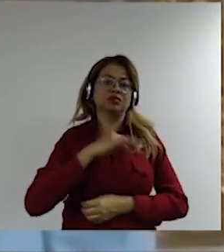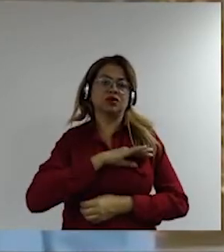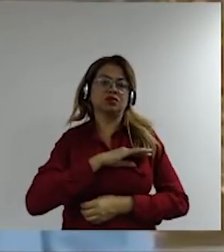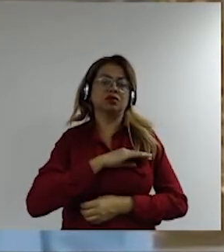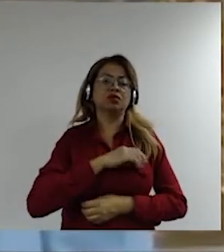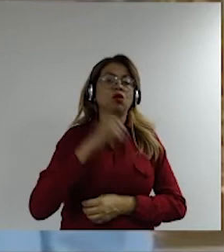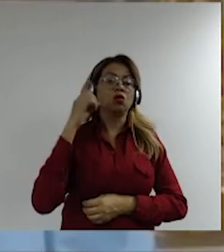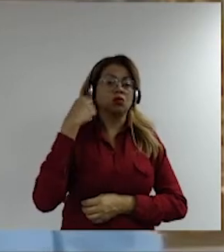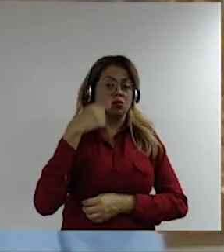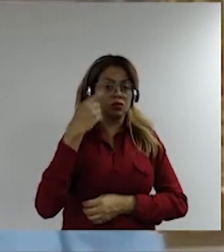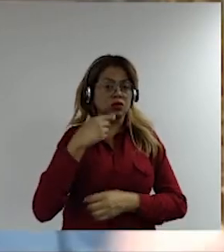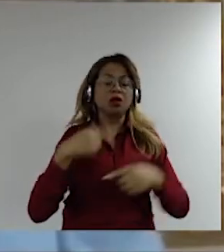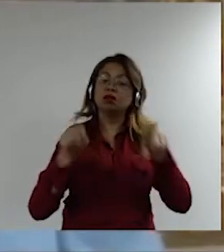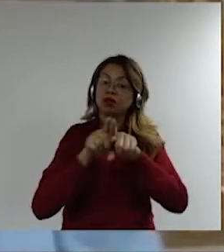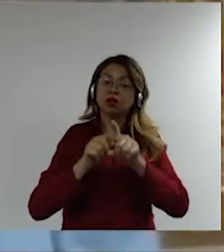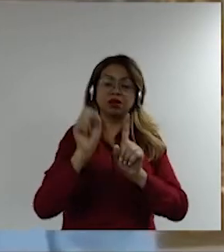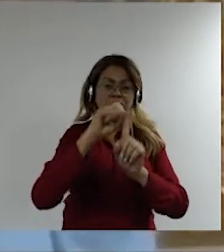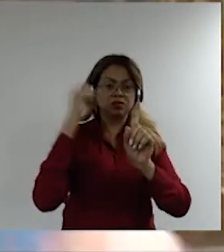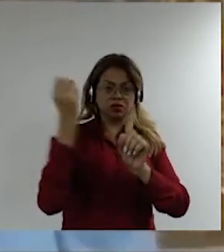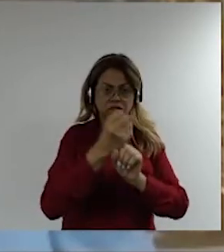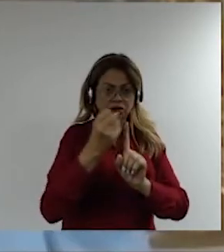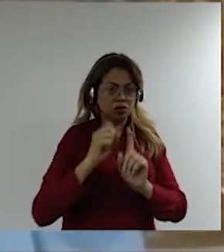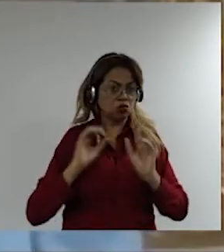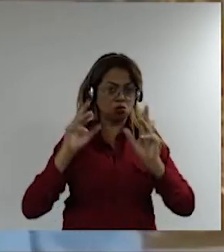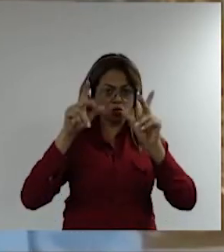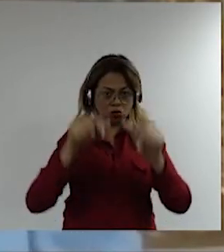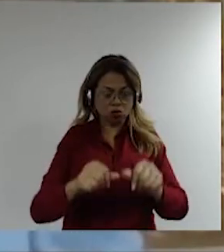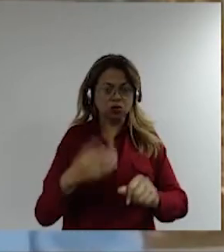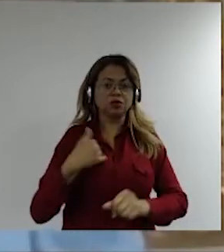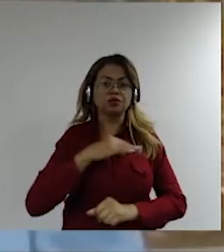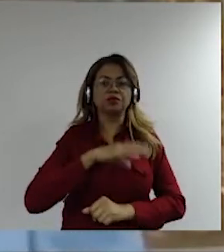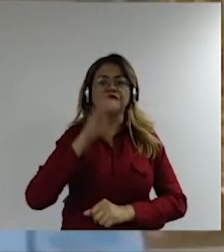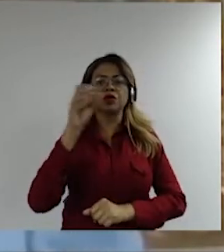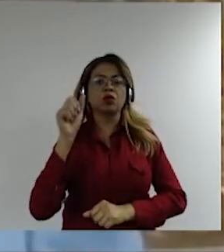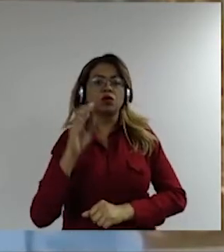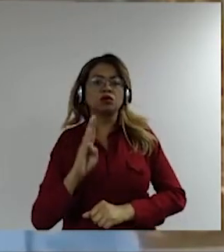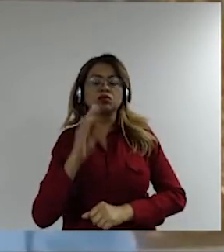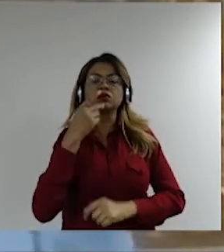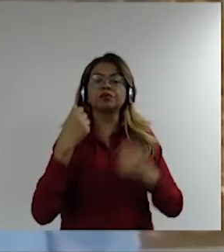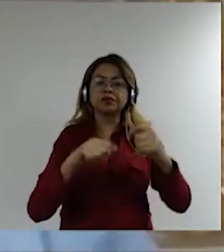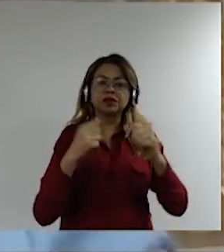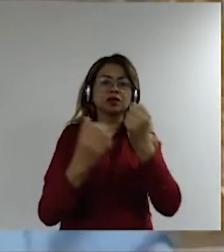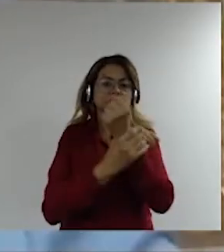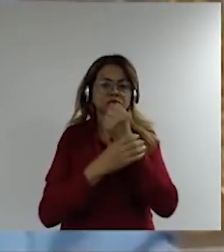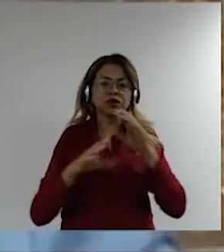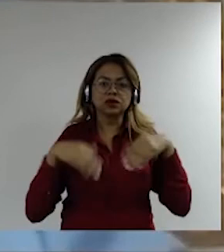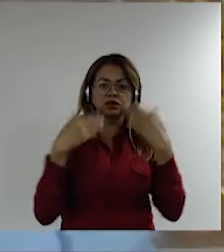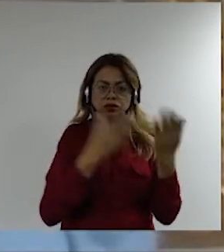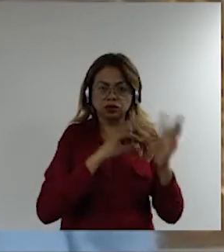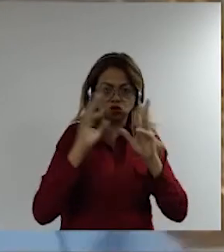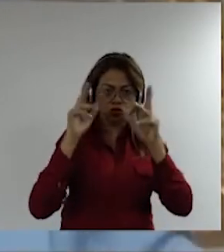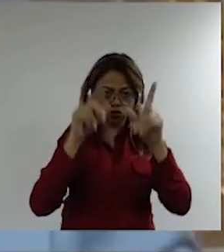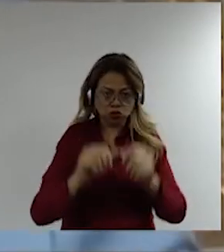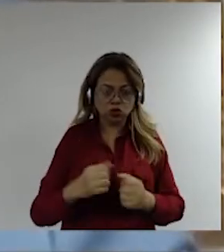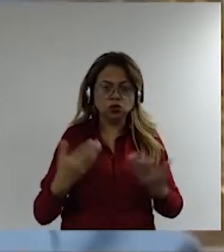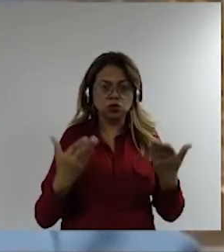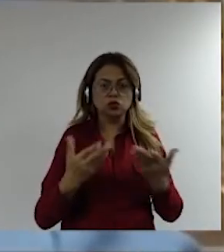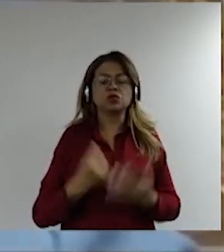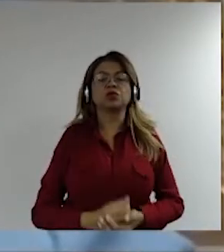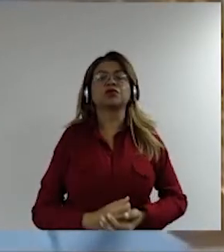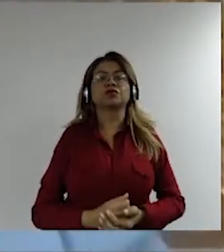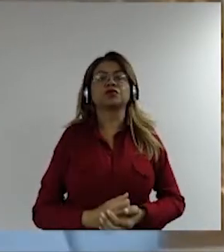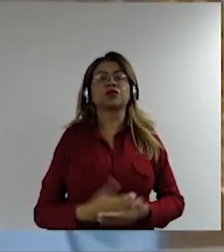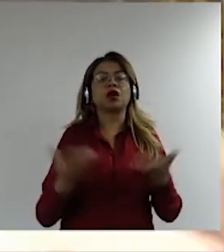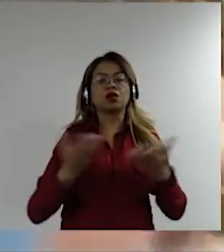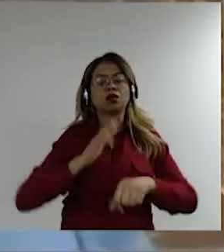direito e repercute também no OAB e na sociedade como um todo. O OAB, como garantista, tem que sempre estar atento a isso. Mas eu queria convidar agora